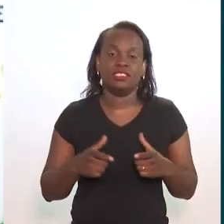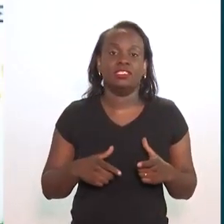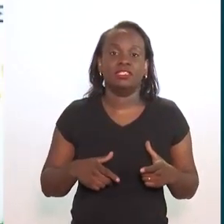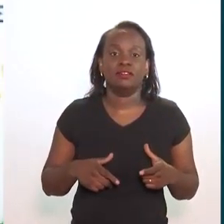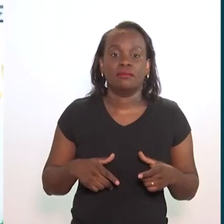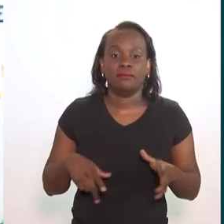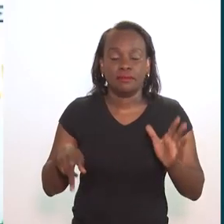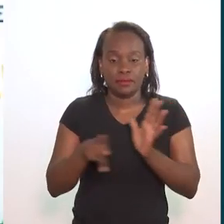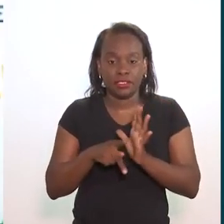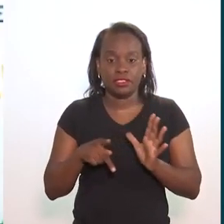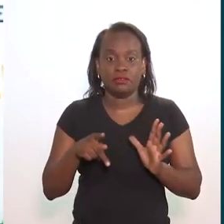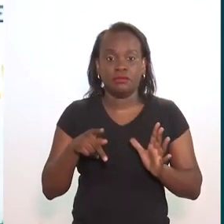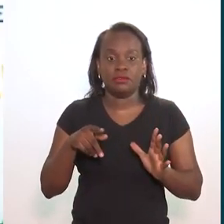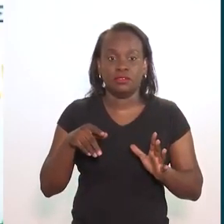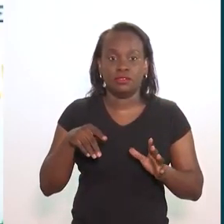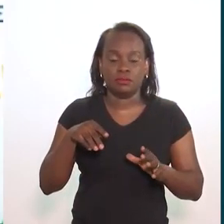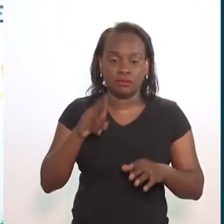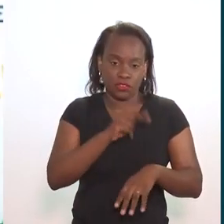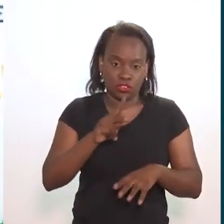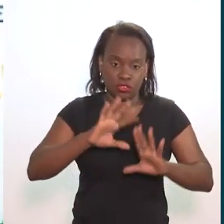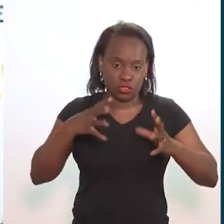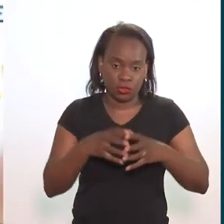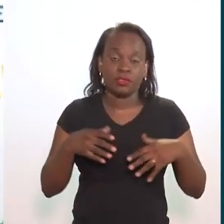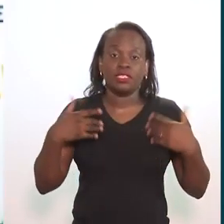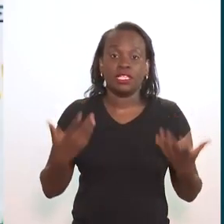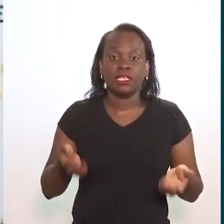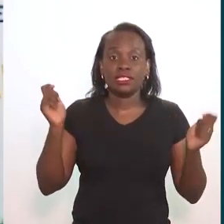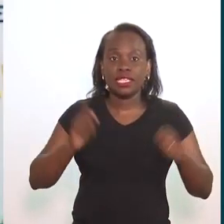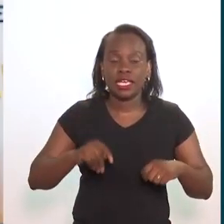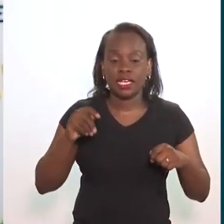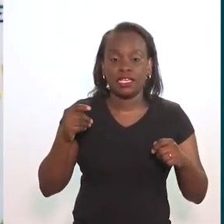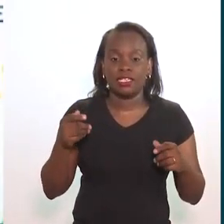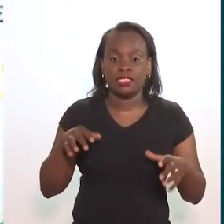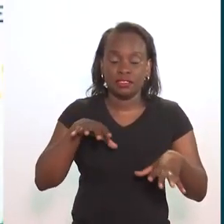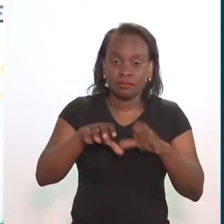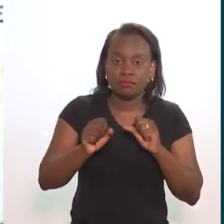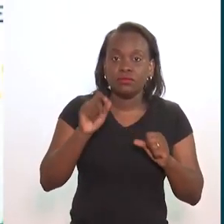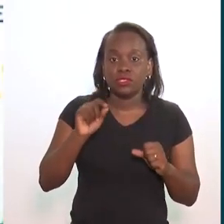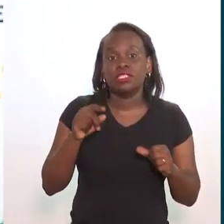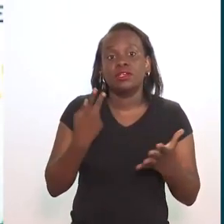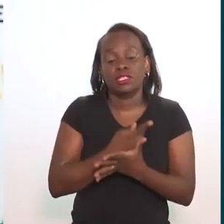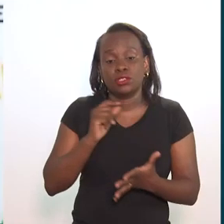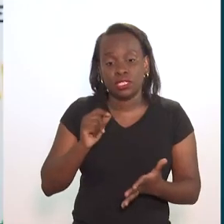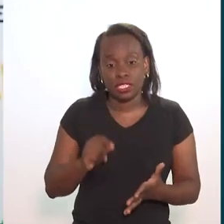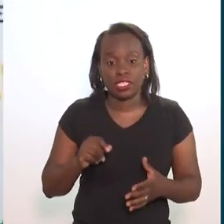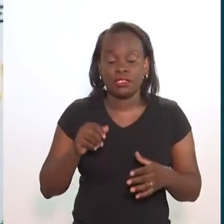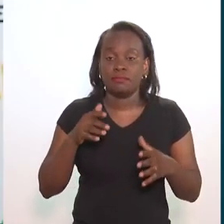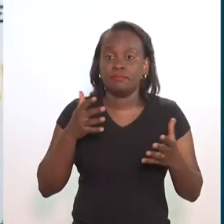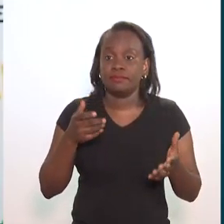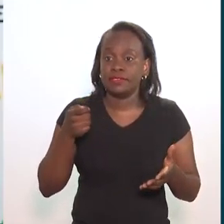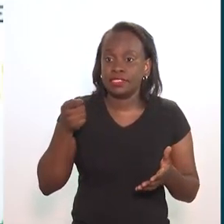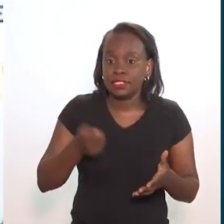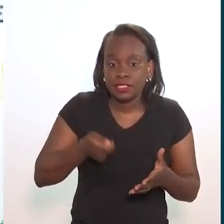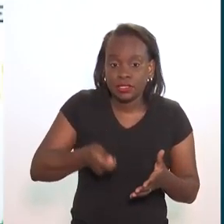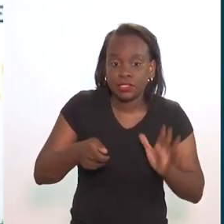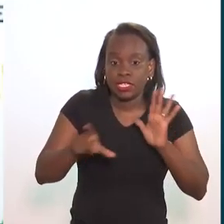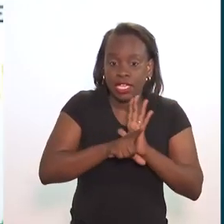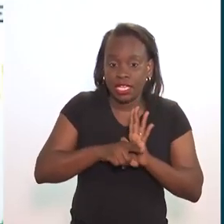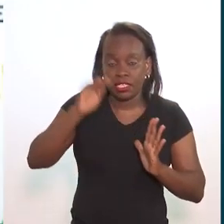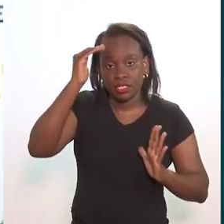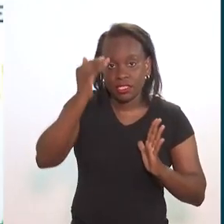né, do nosso magistério, e que possa ocupar. Então, o que acontece é que força um pouquinho para que a lei